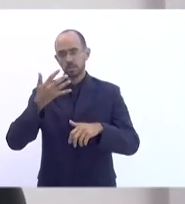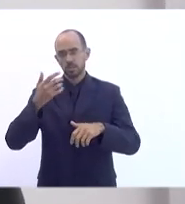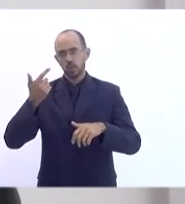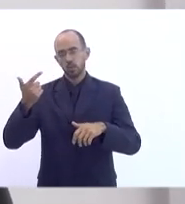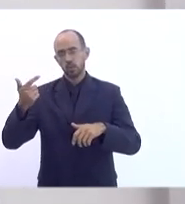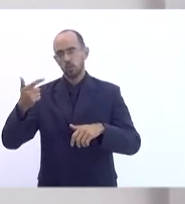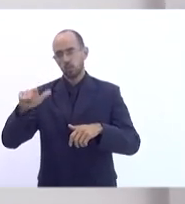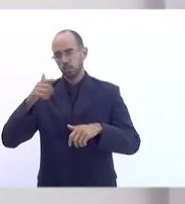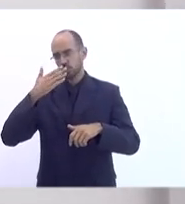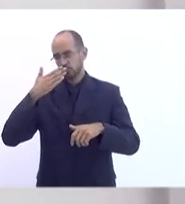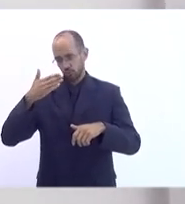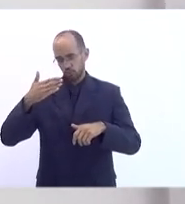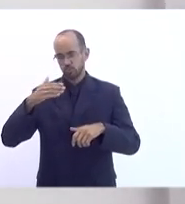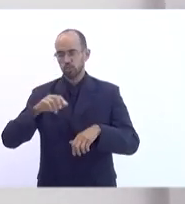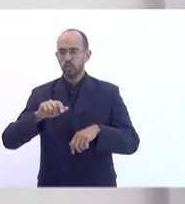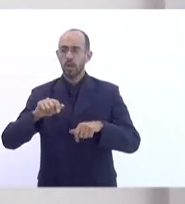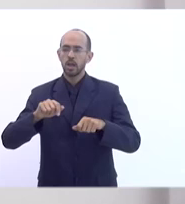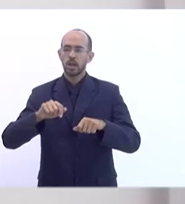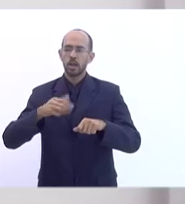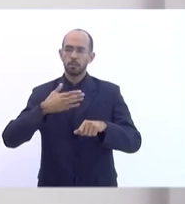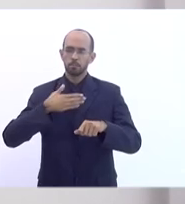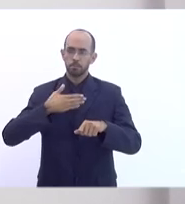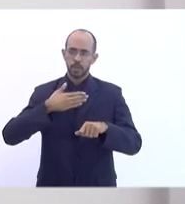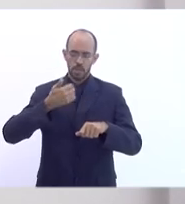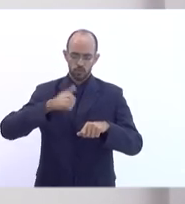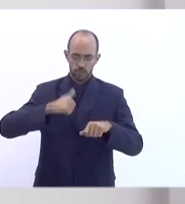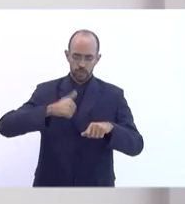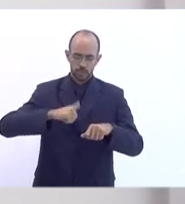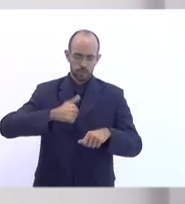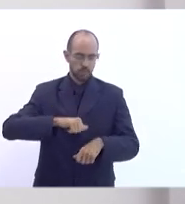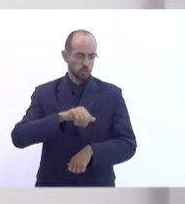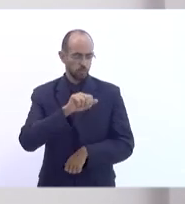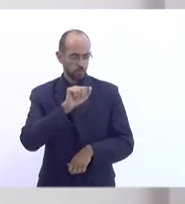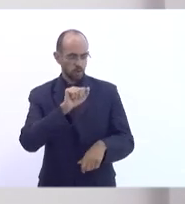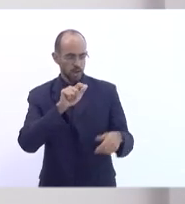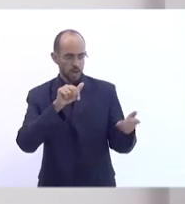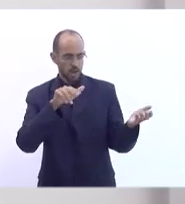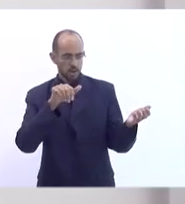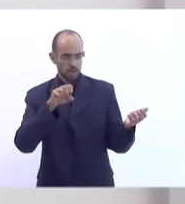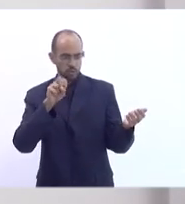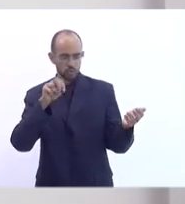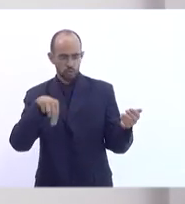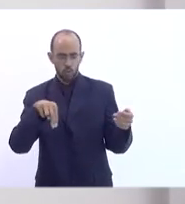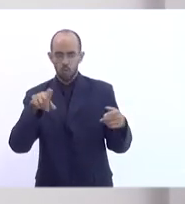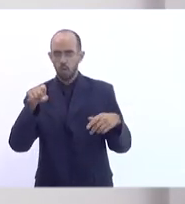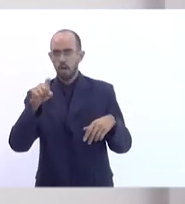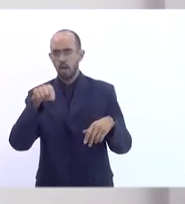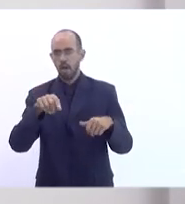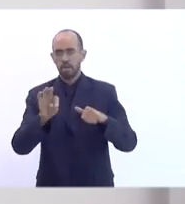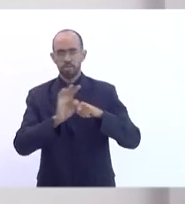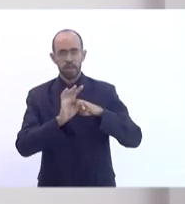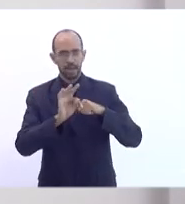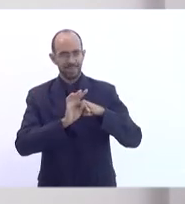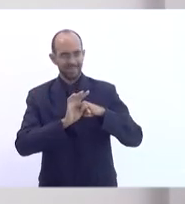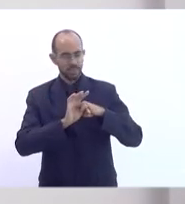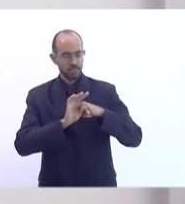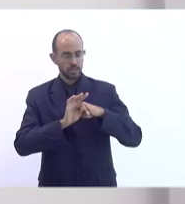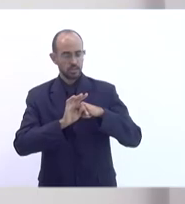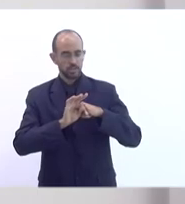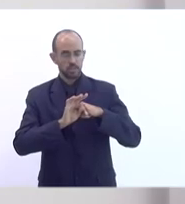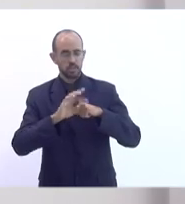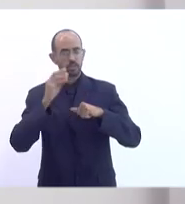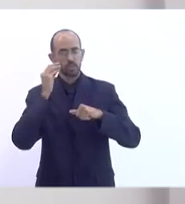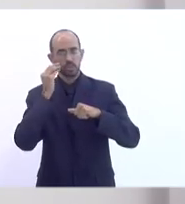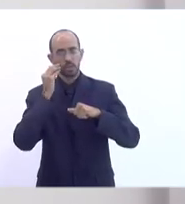o outro de outro a minha análise o Alisson qualquer um de vocês dos Senhores é técnica só tô tentando dizer